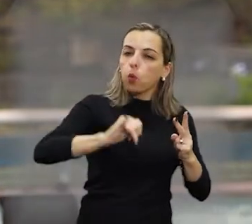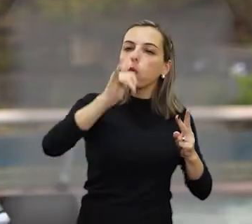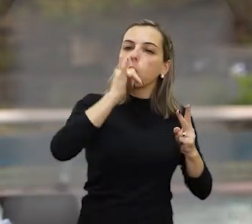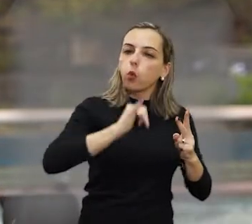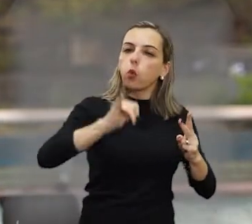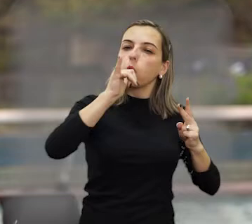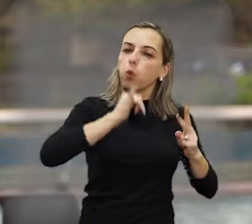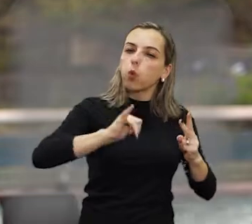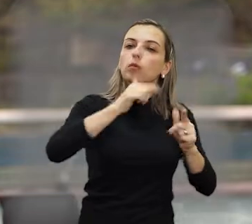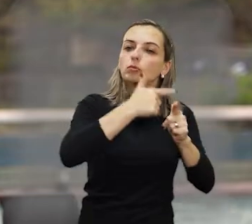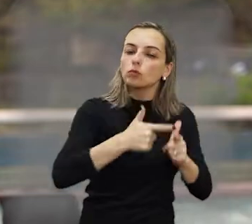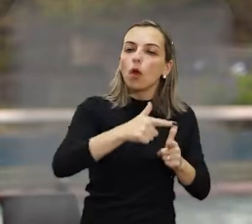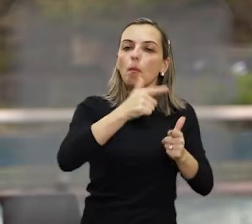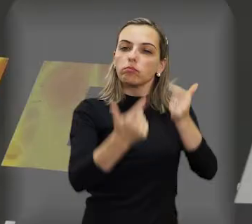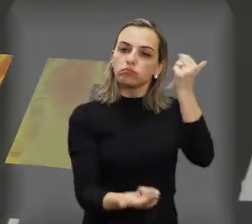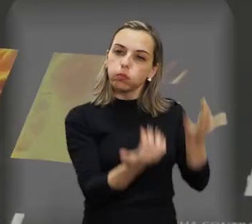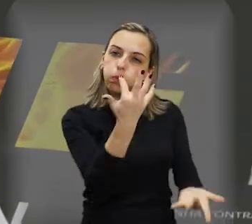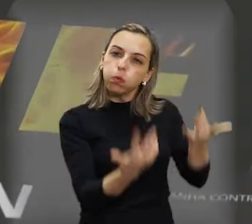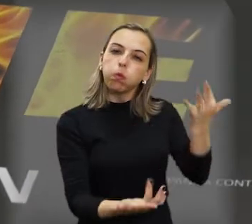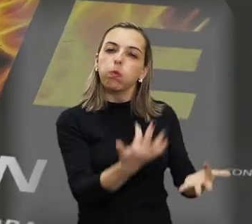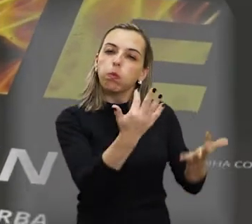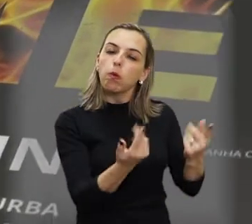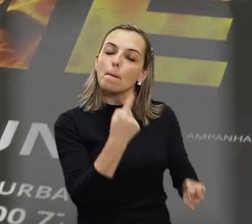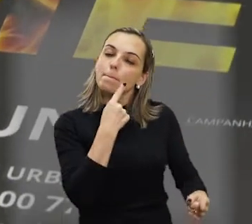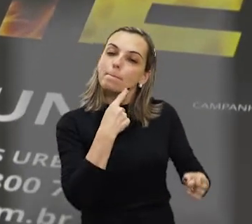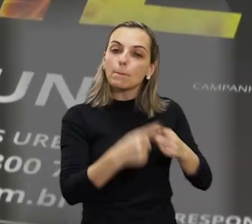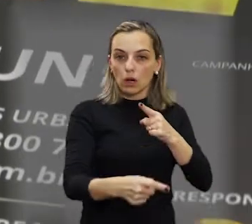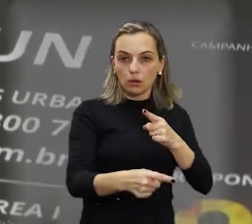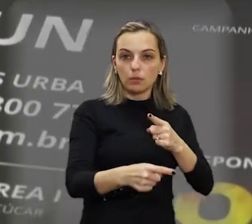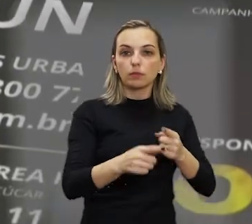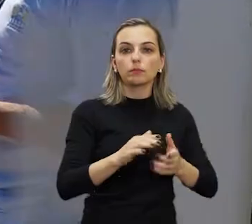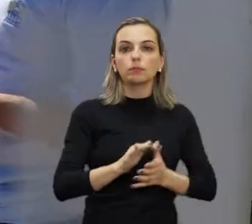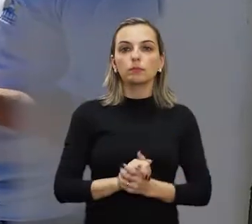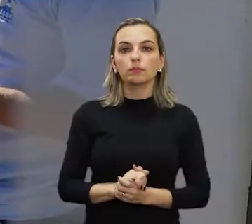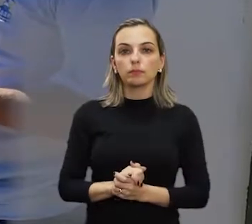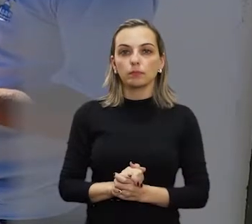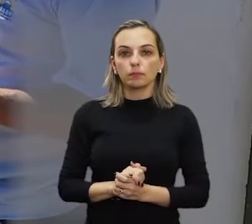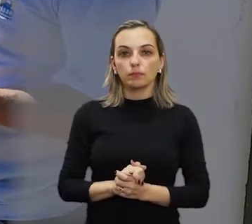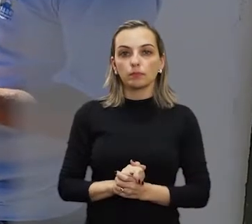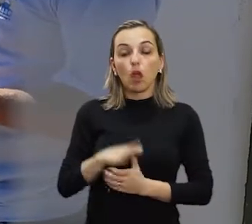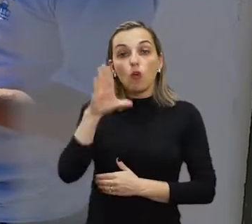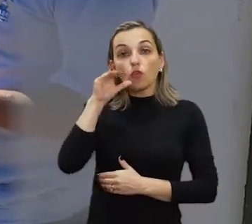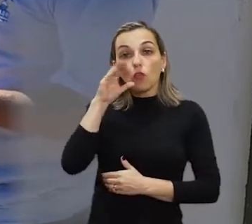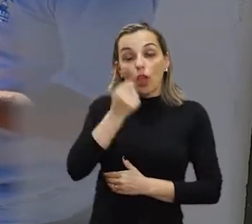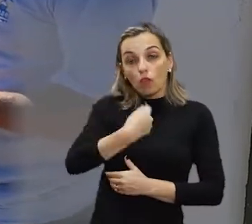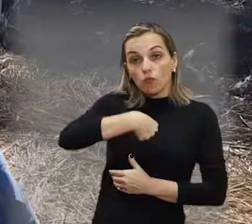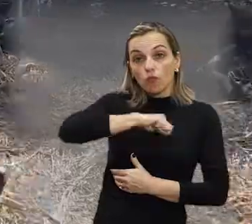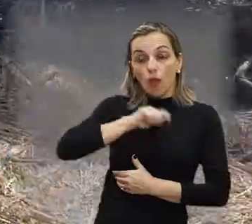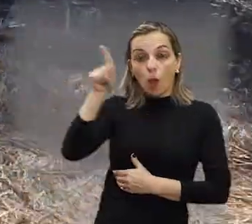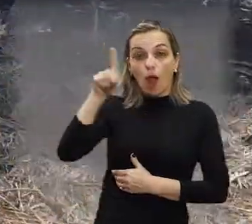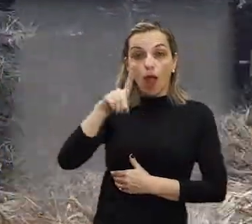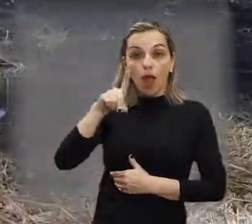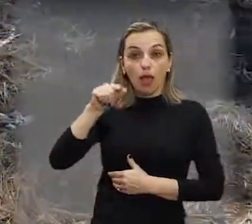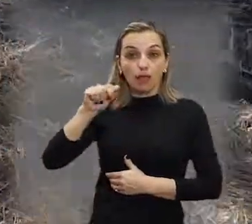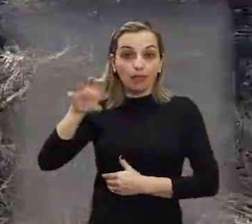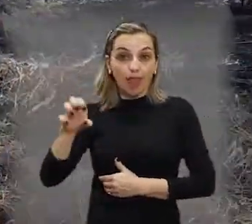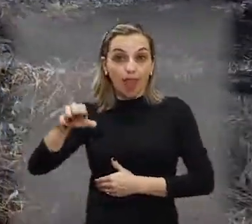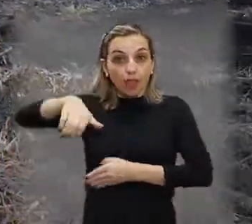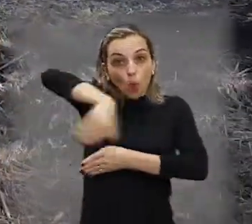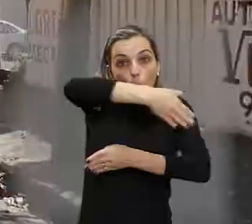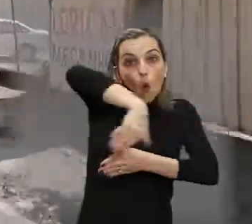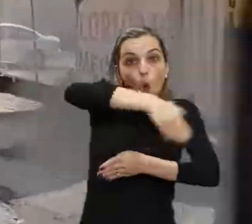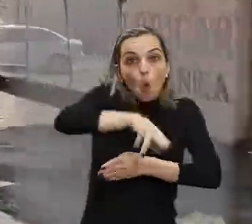tivemos também ocorrências de chuva. E outro é a intensificação das campanhas. Os fiscais do DAE trabalham de duas maneiras: